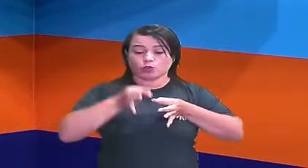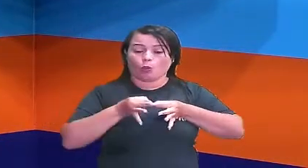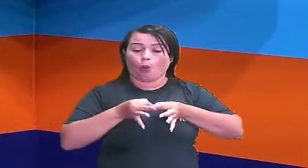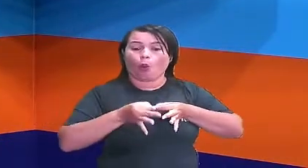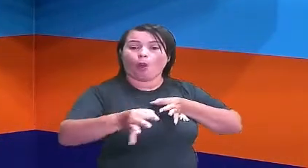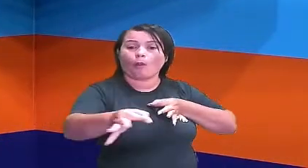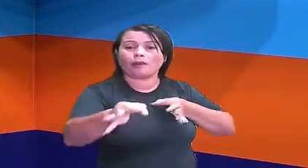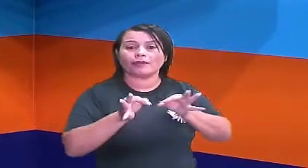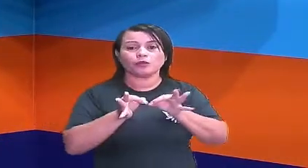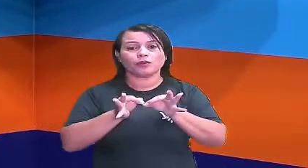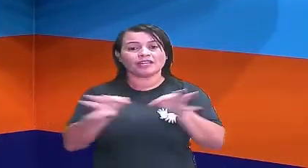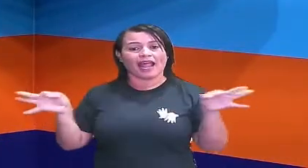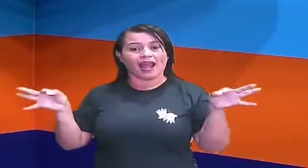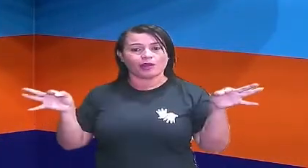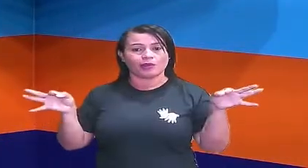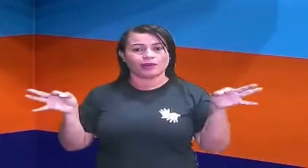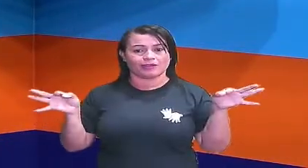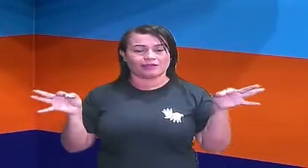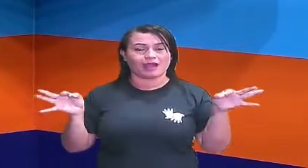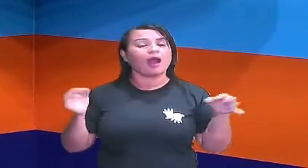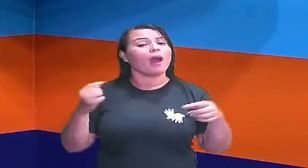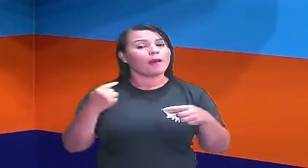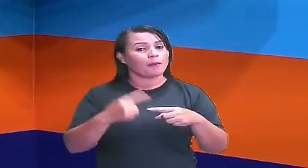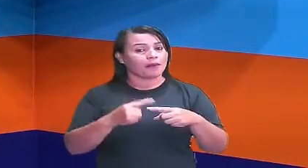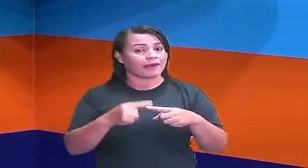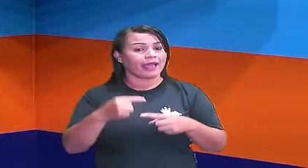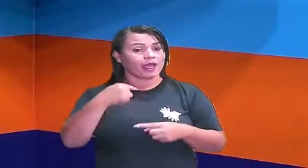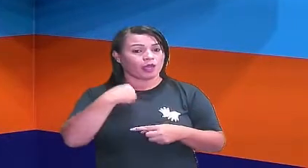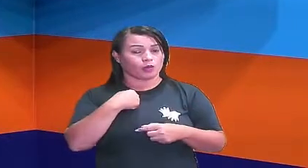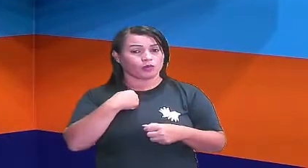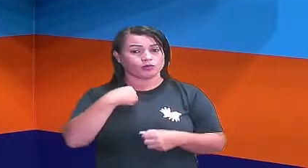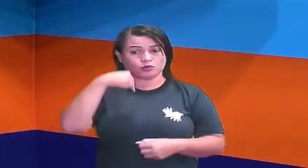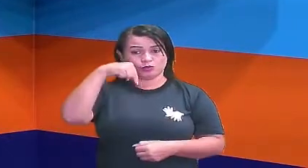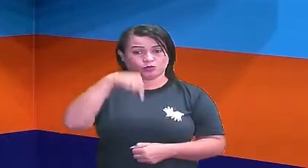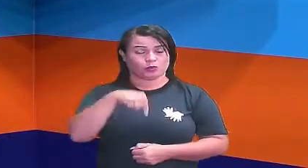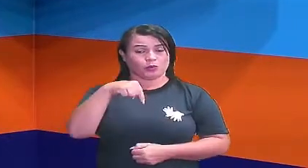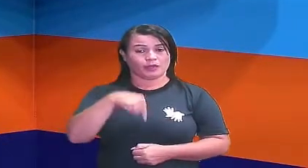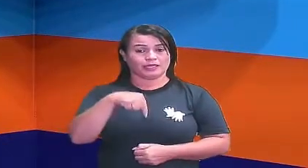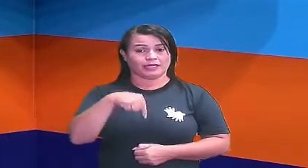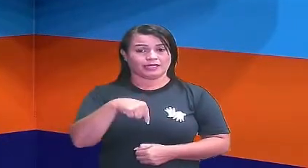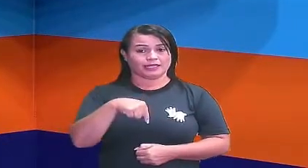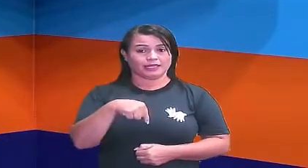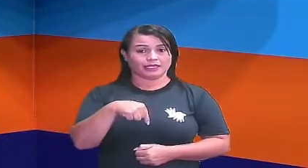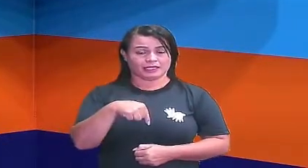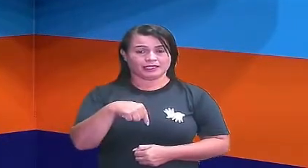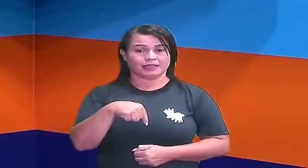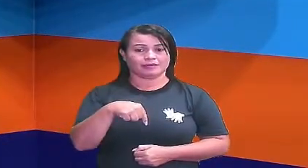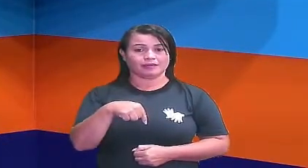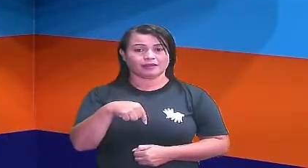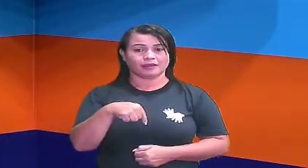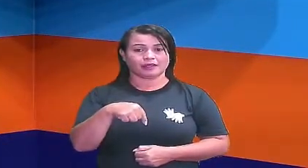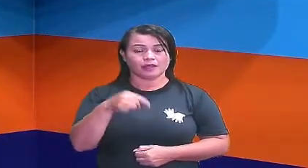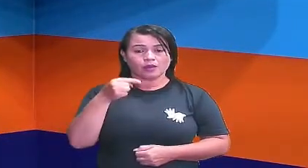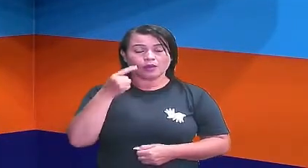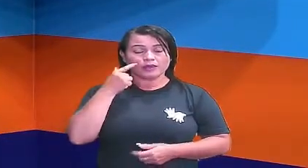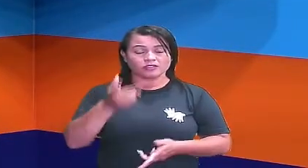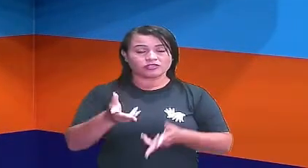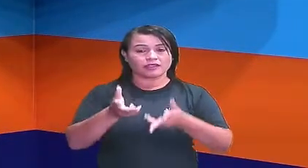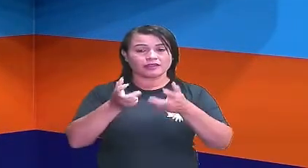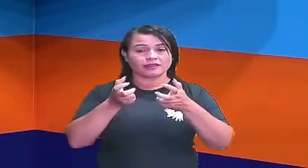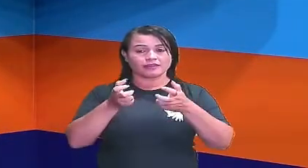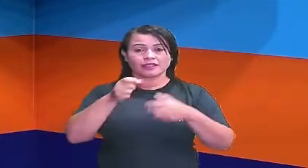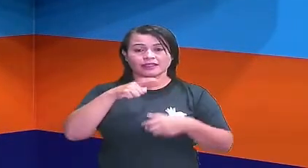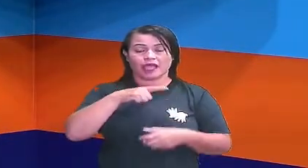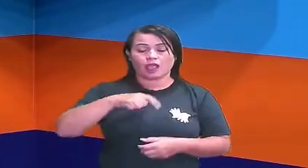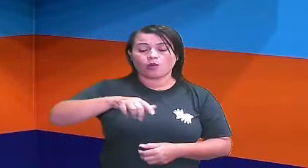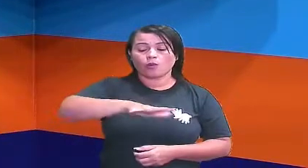da largura, né? Porque eu estou aqui, o que representa aqui é um espaço em